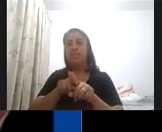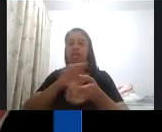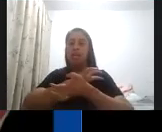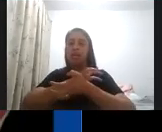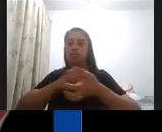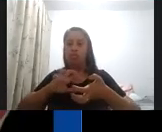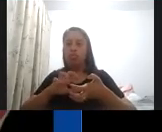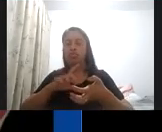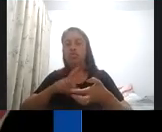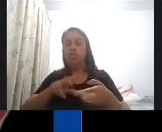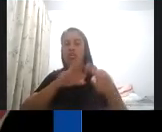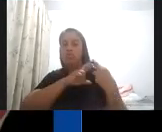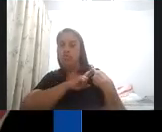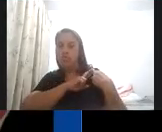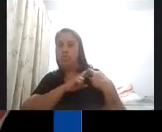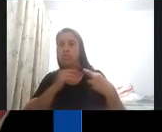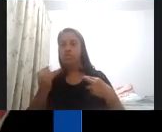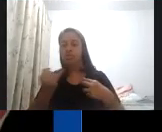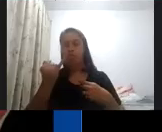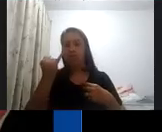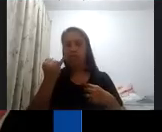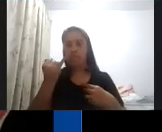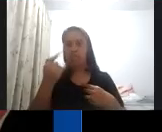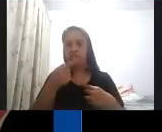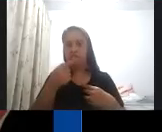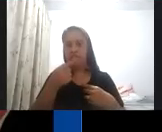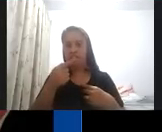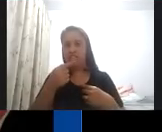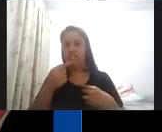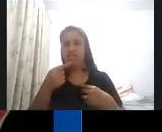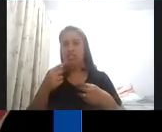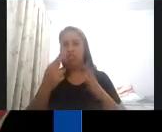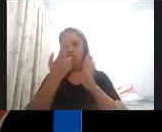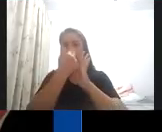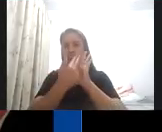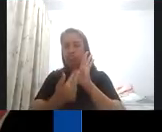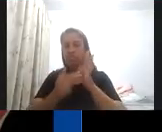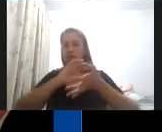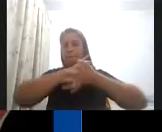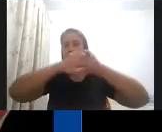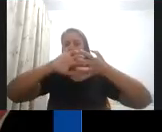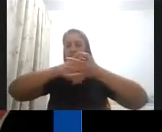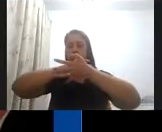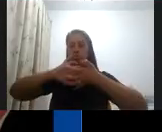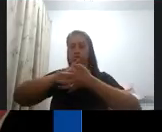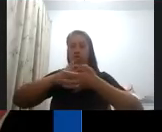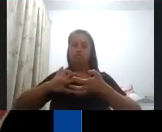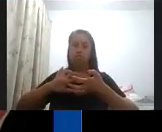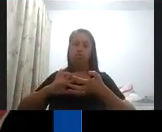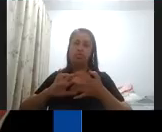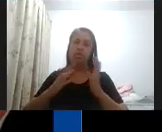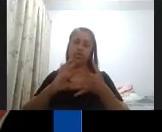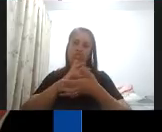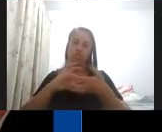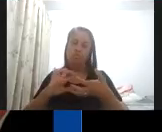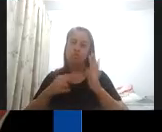importante, essa musculatura aqui, o masseter, temporal, pterigóide, orbicular, temporal, são músculos também